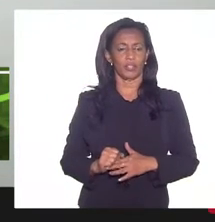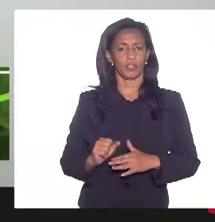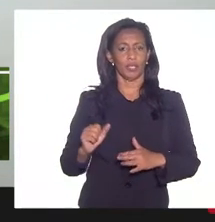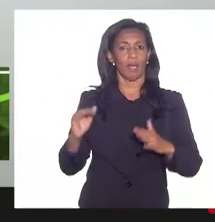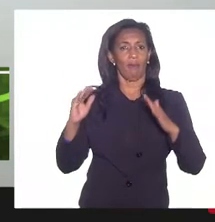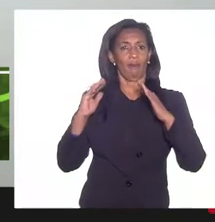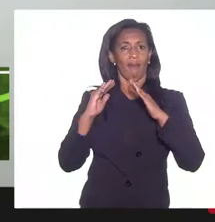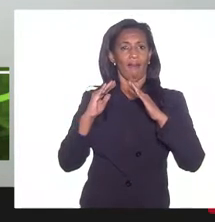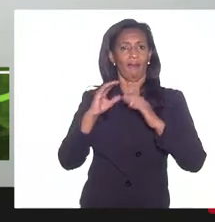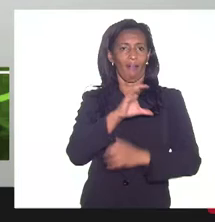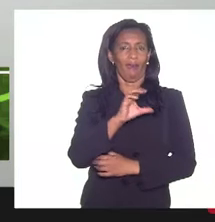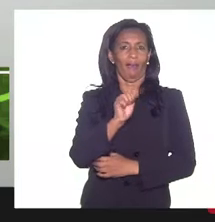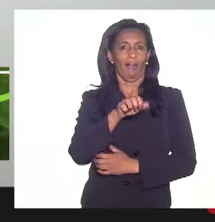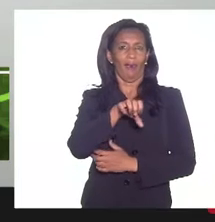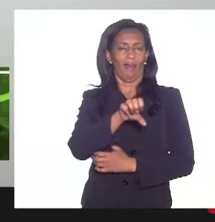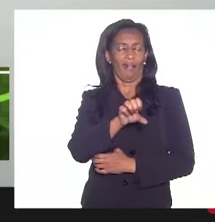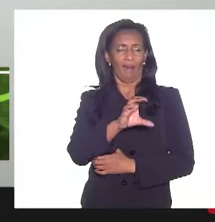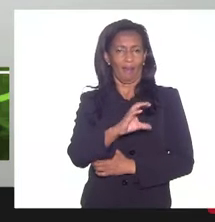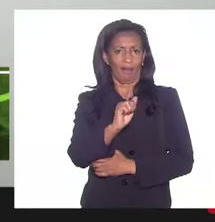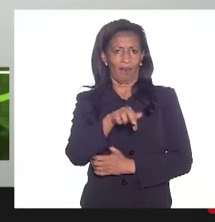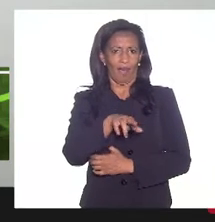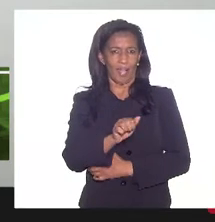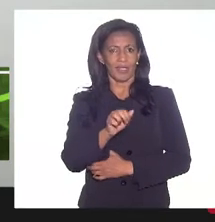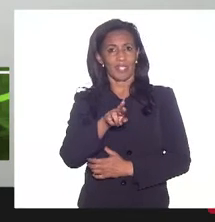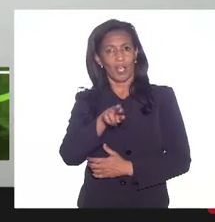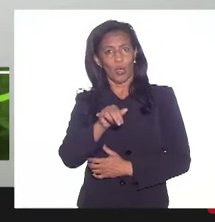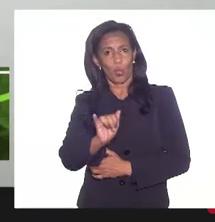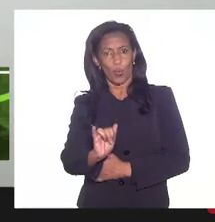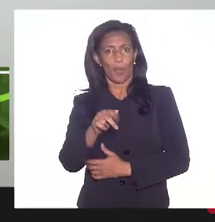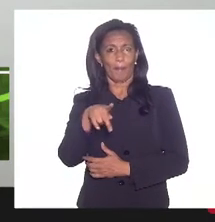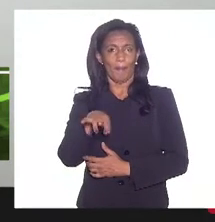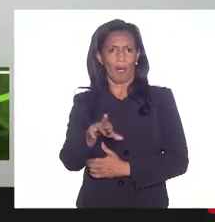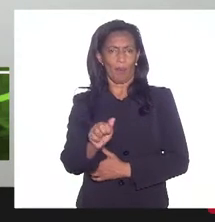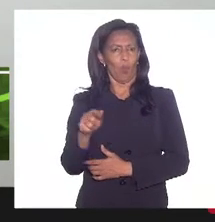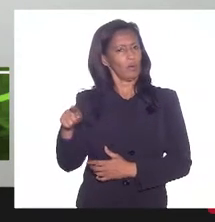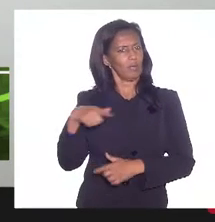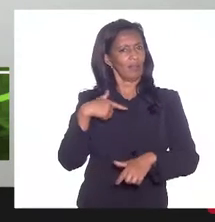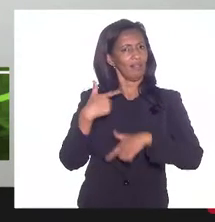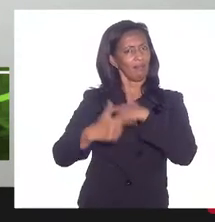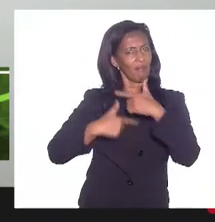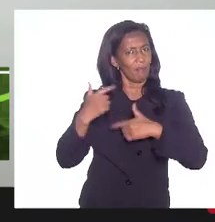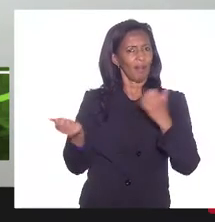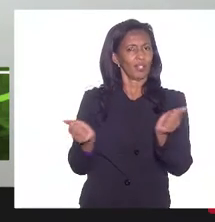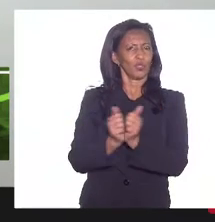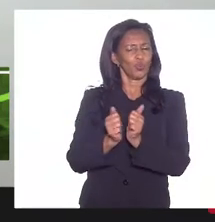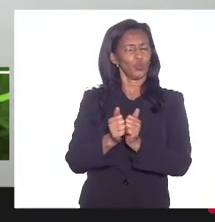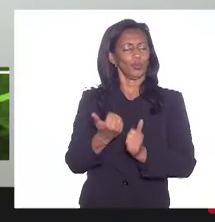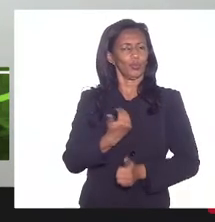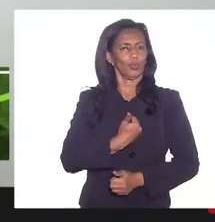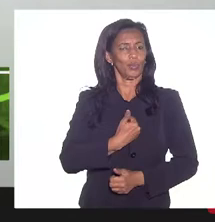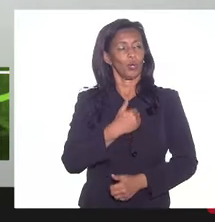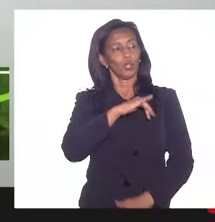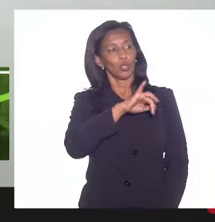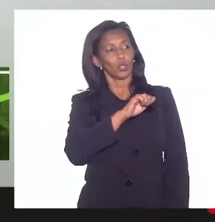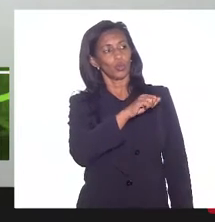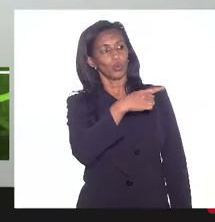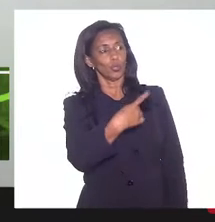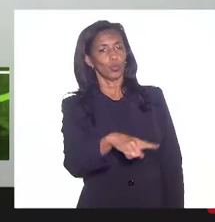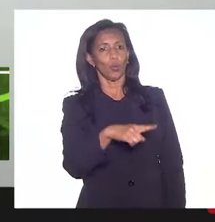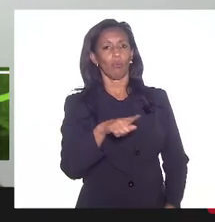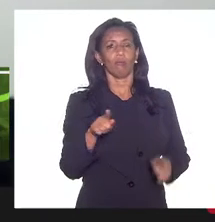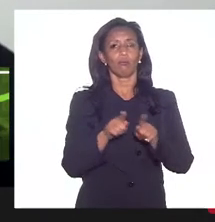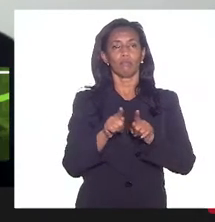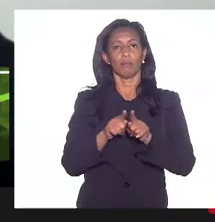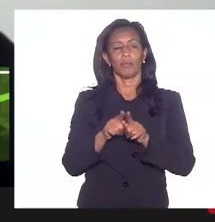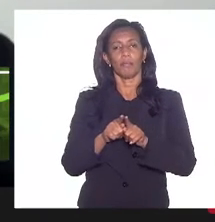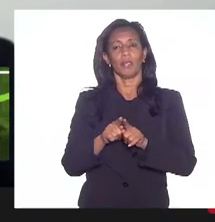de Rui Barbosa e minha colega também do Programa de Acervos e Memórias da UF e também João Guerreiro, professor do curso de Produção Cultural